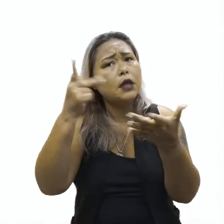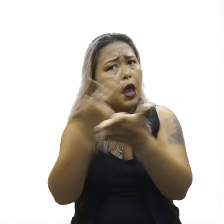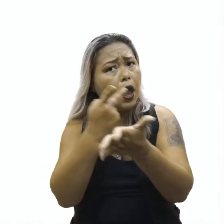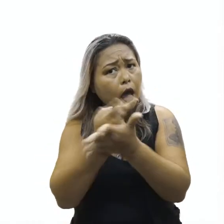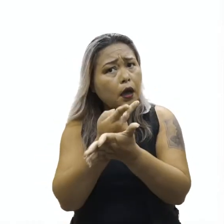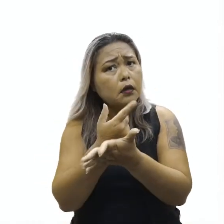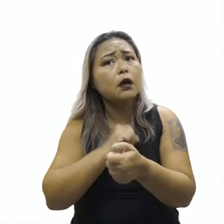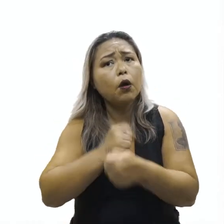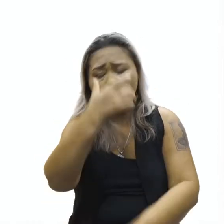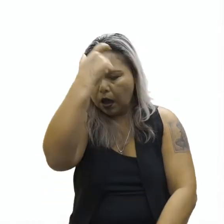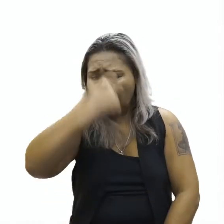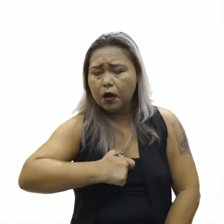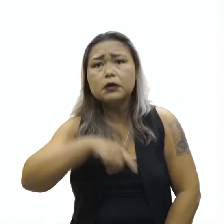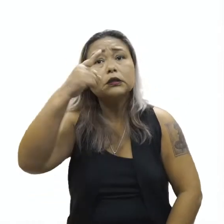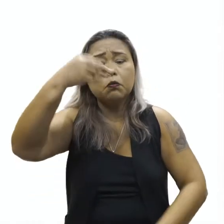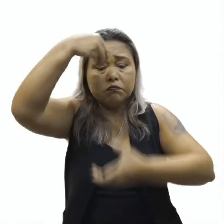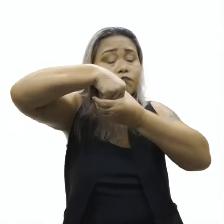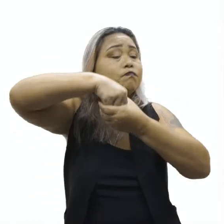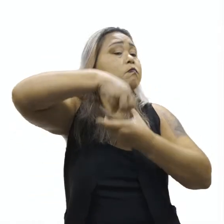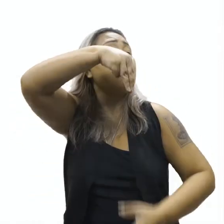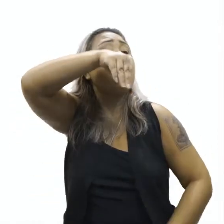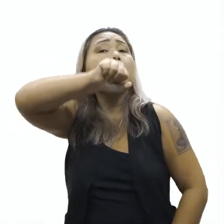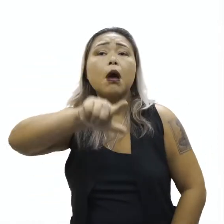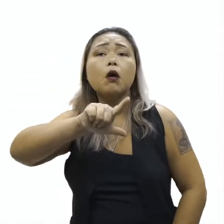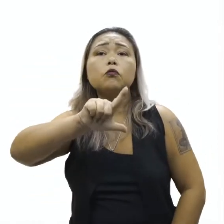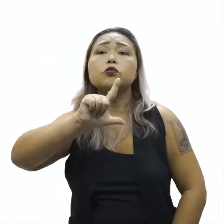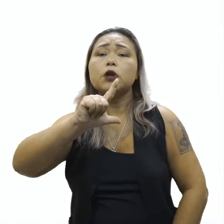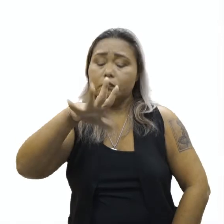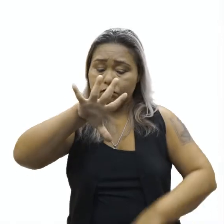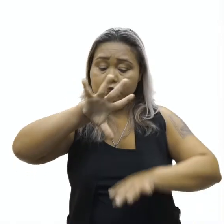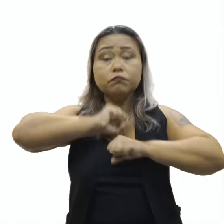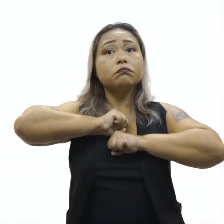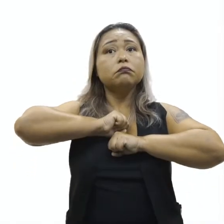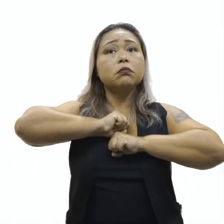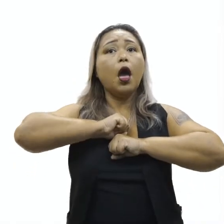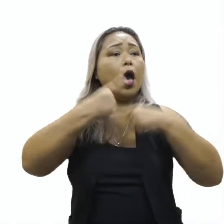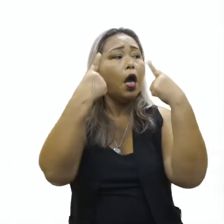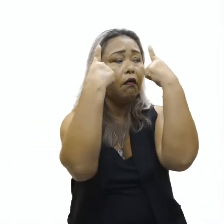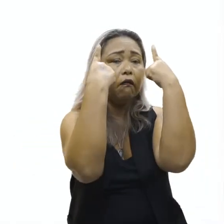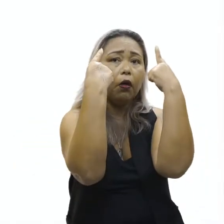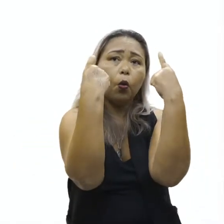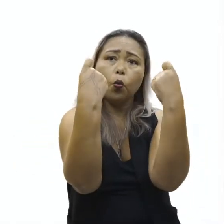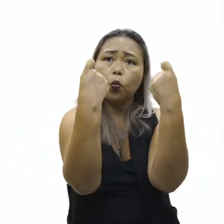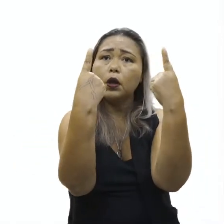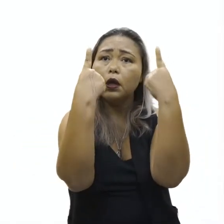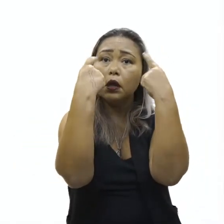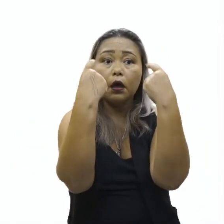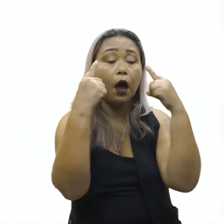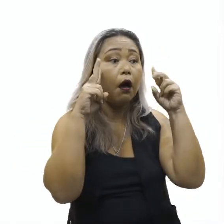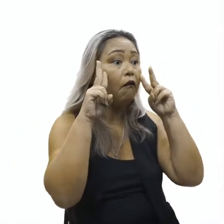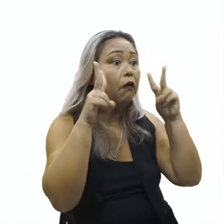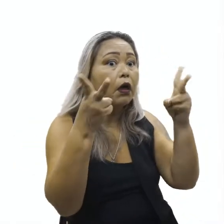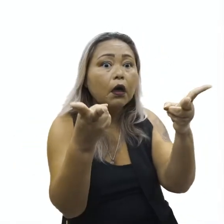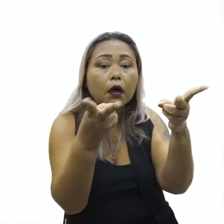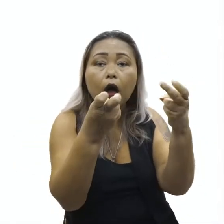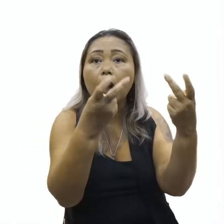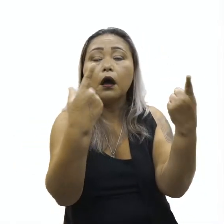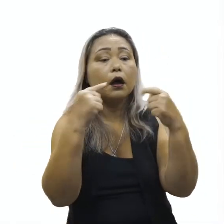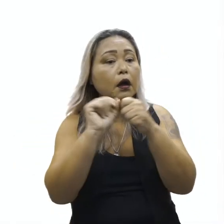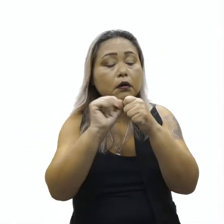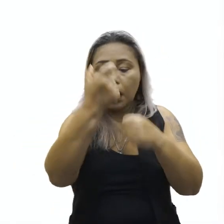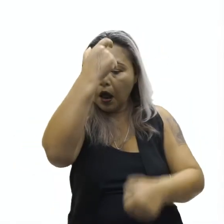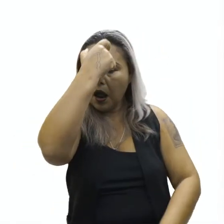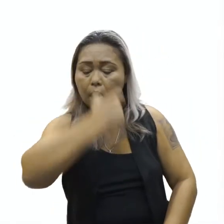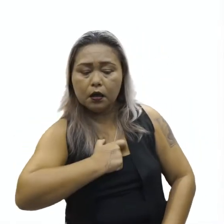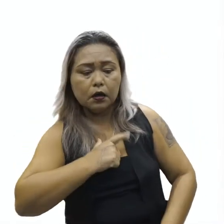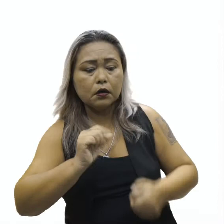pessoas realmente são más por natureza e que essa violência ela é visível, que as pessoas são más e que elas